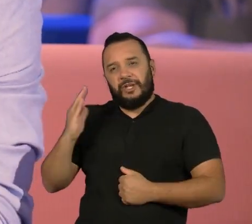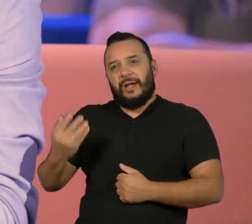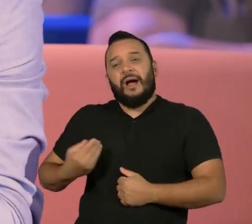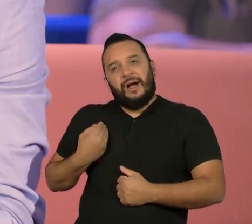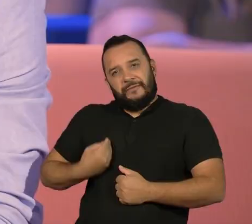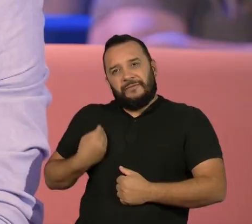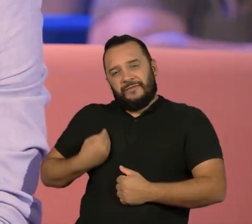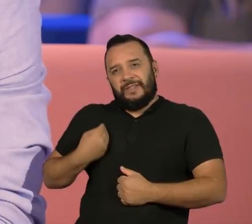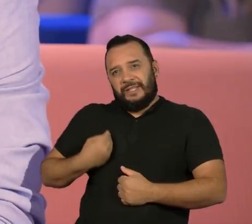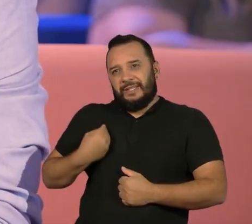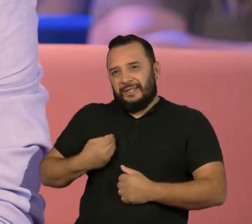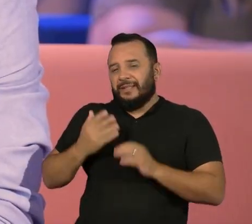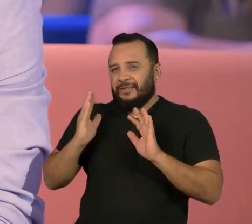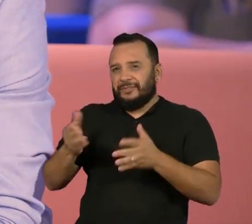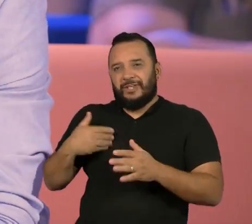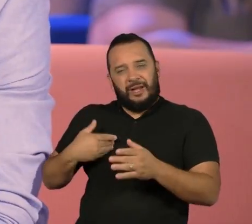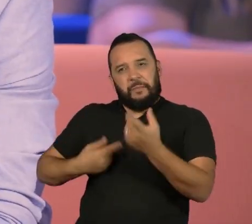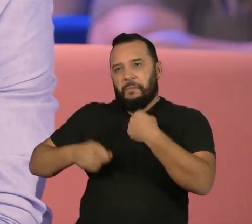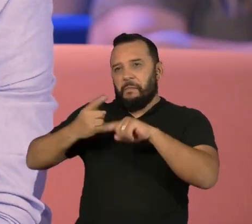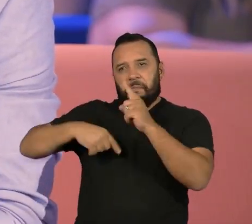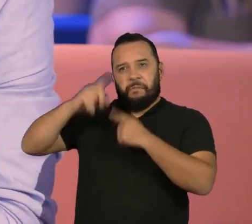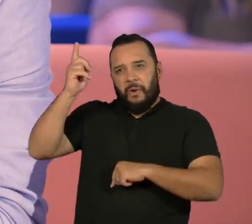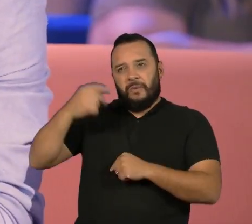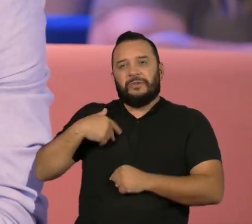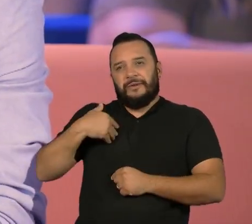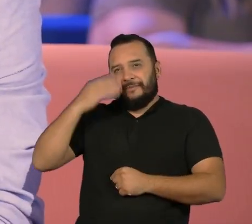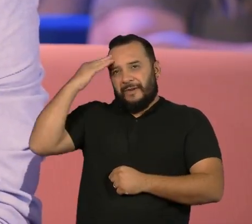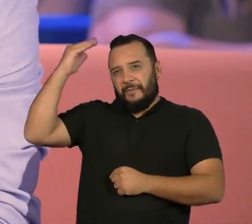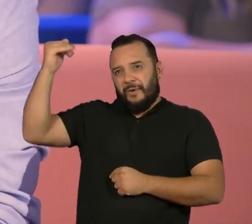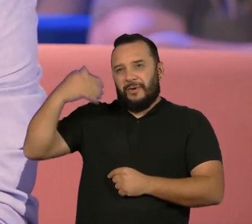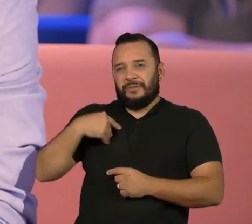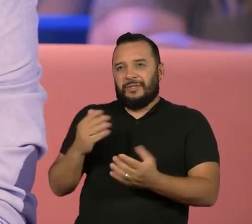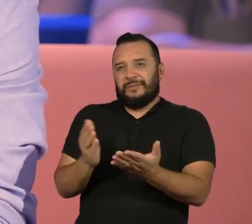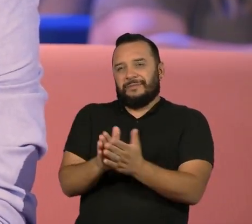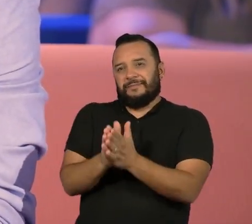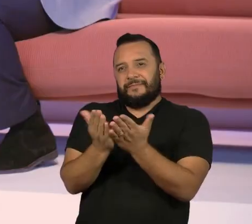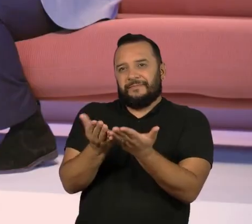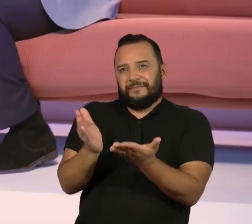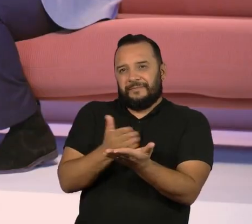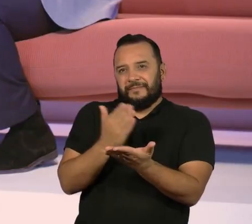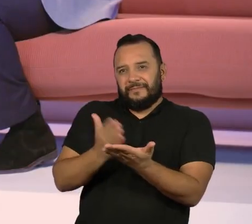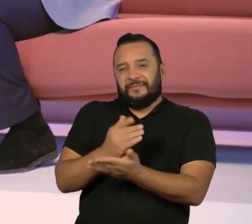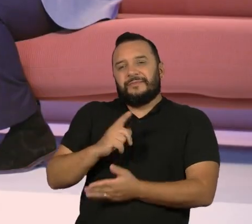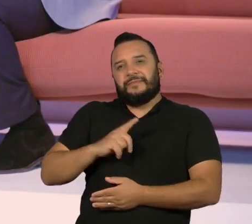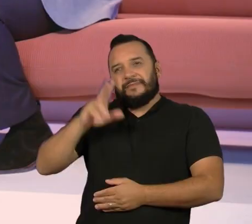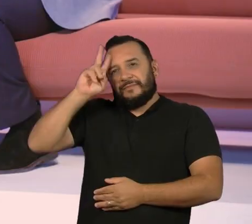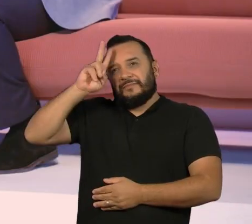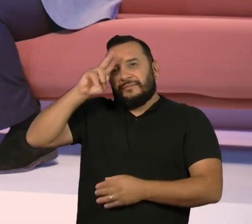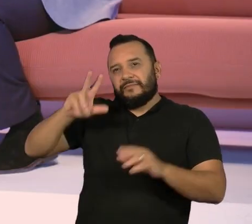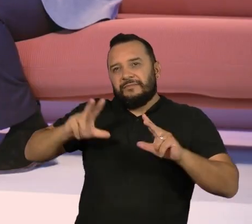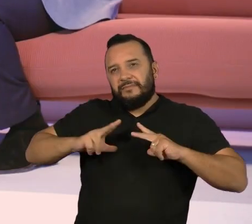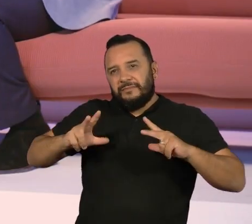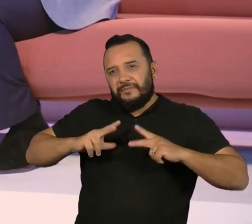dele e virou esse grande best-seller. Então, na peça, eu também trago essas histórias pessoais e